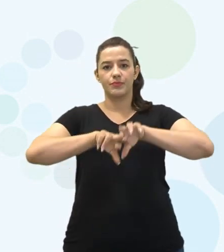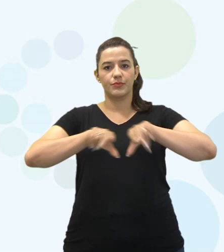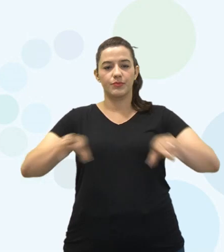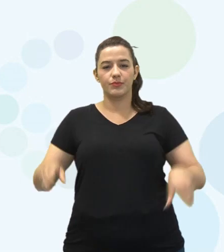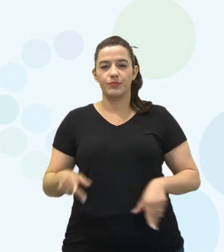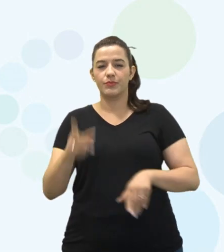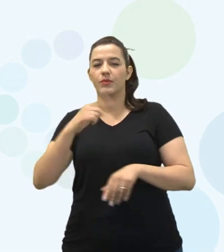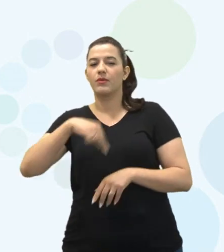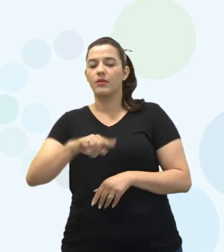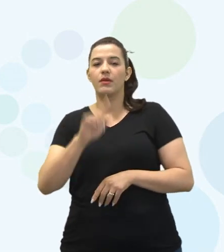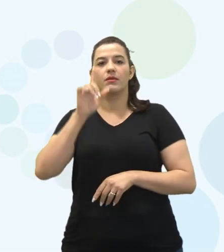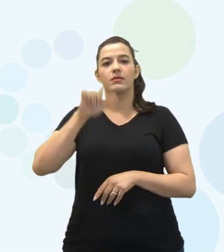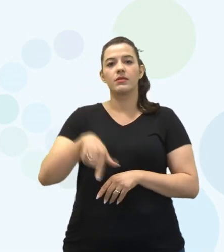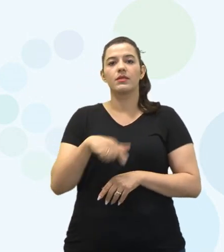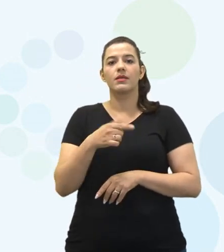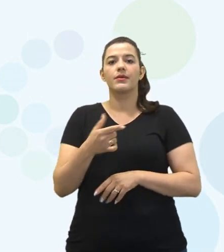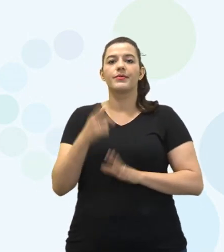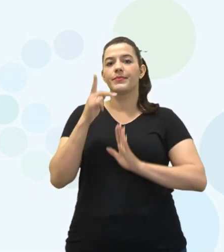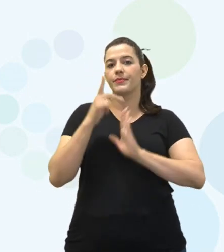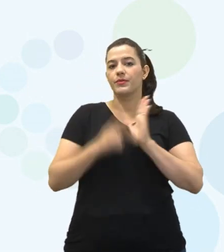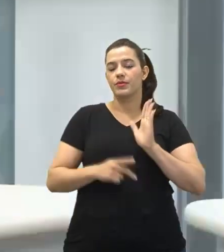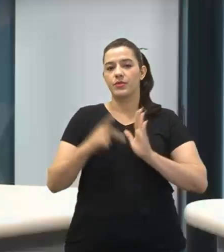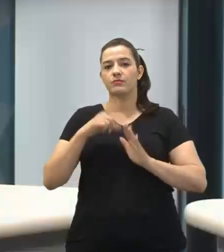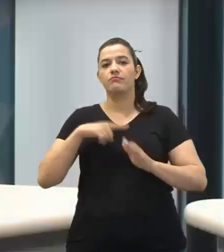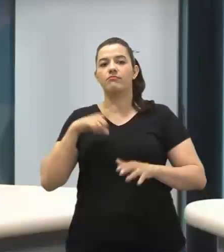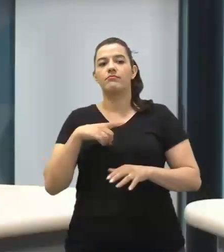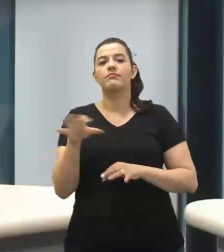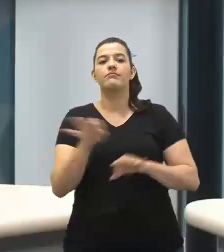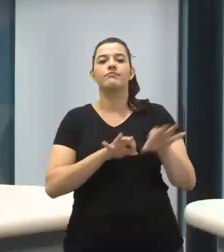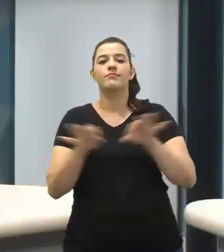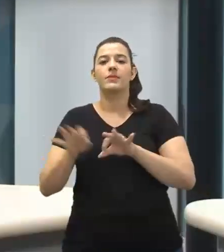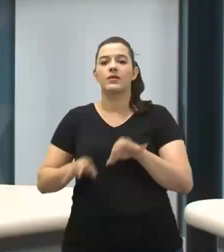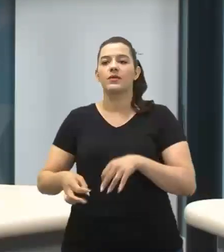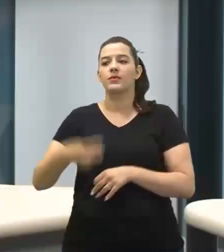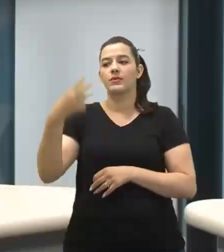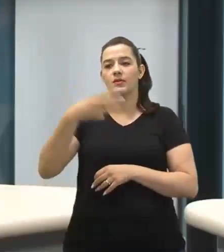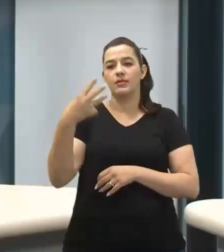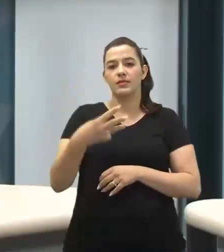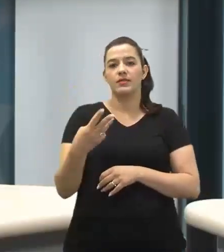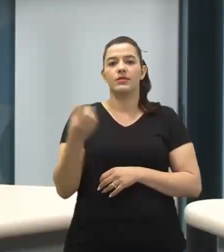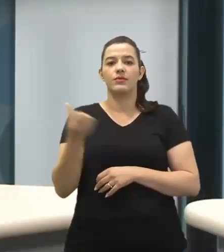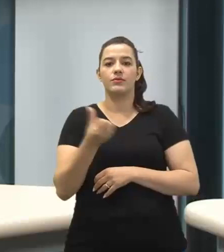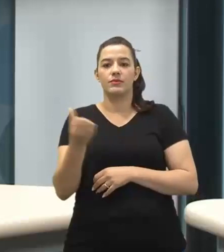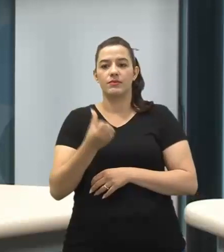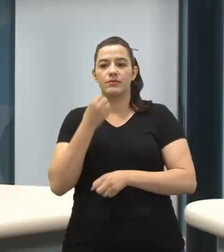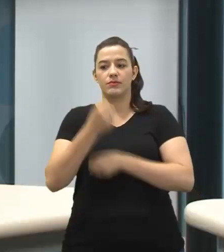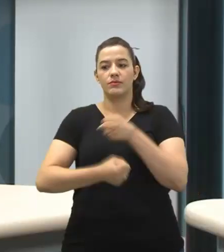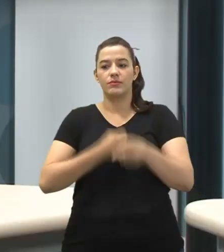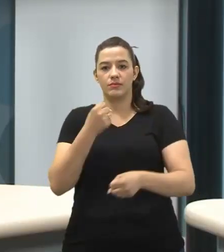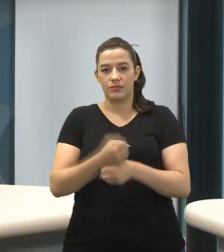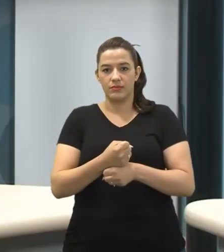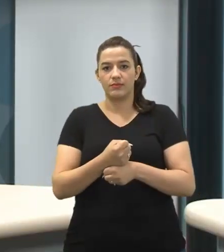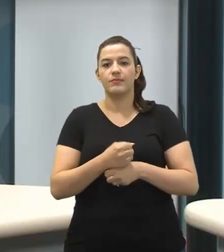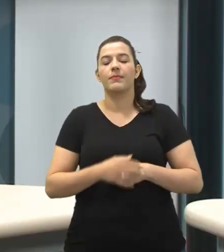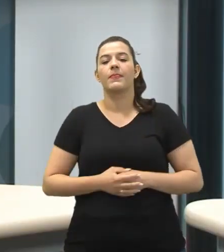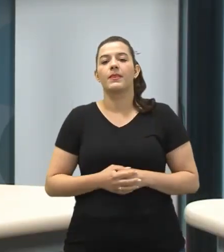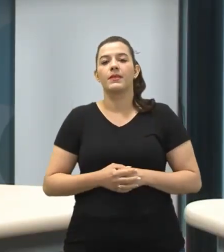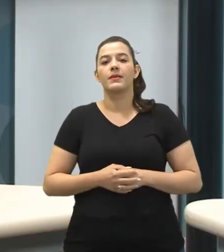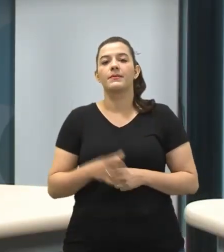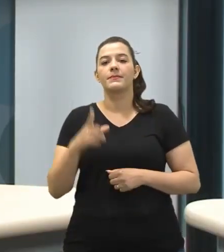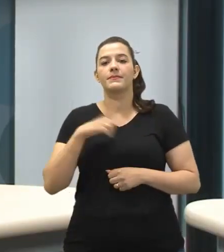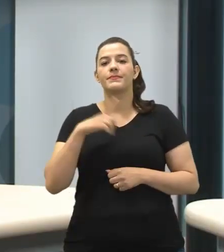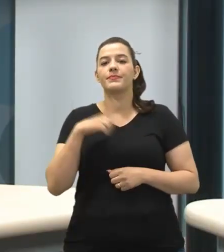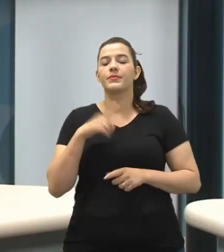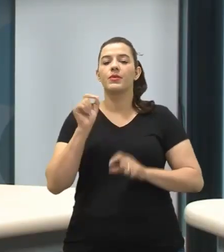então é um projeto como vocês sabem destinado ao 3º ao 6º ano do Ensino Fundamental e aí